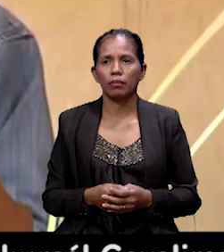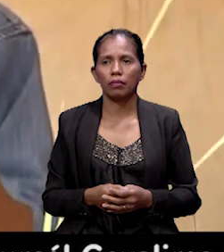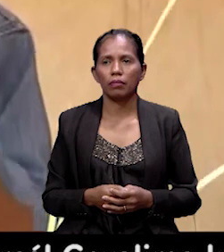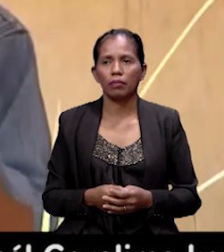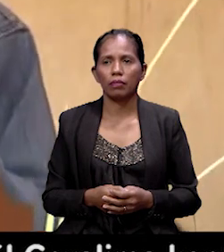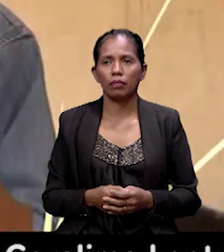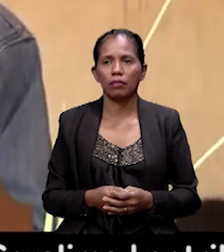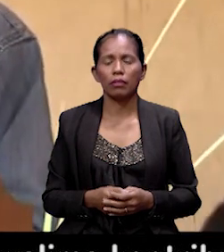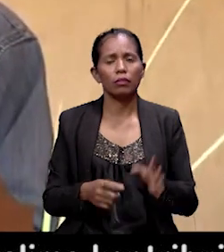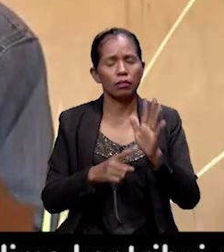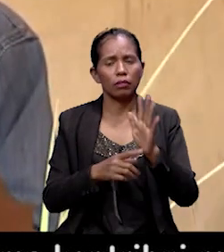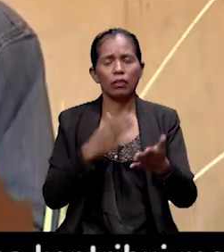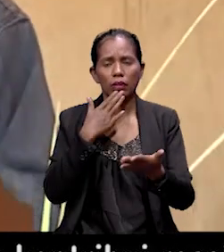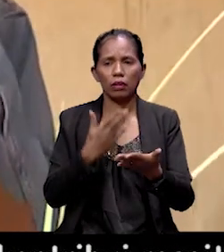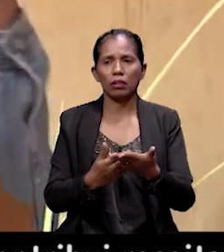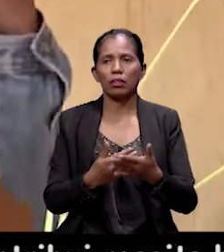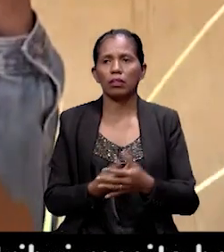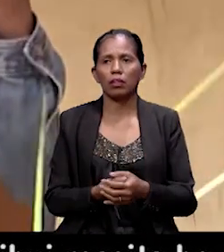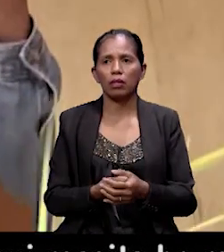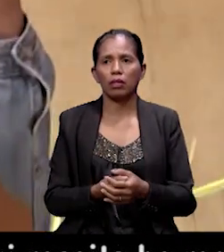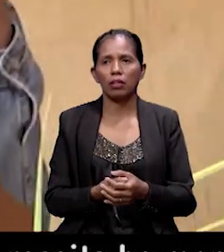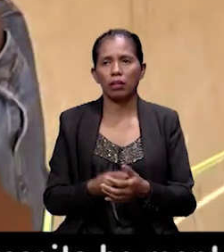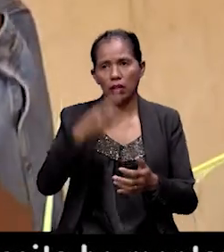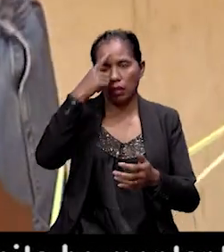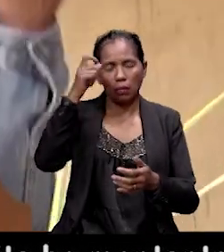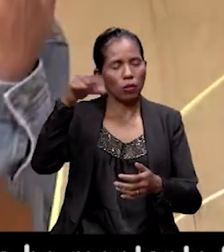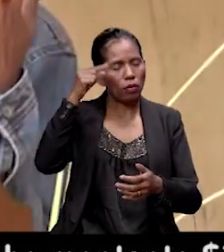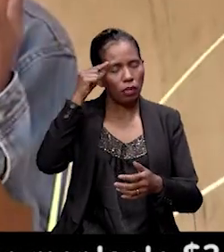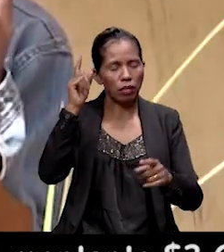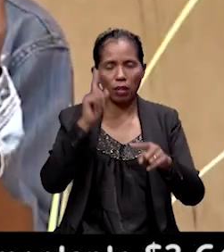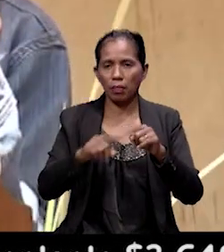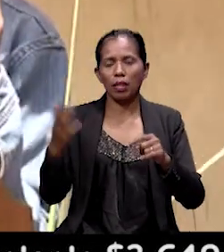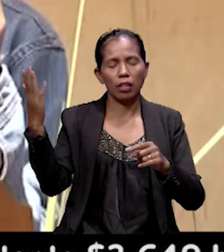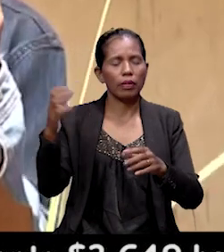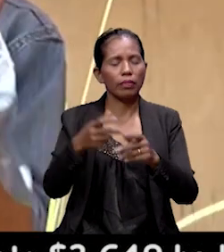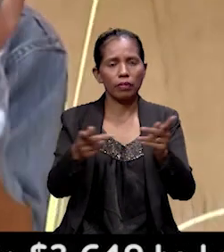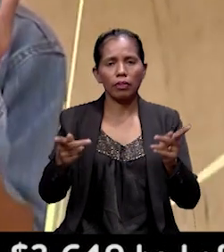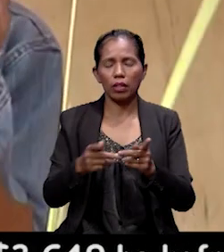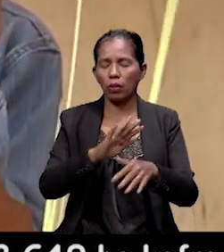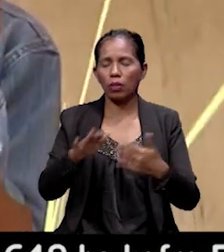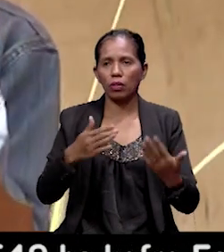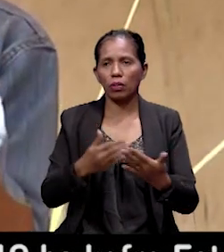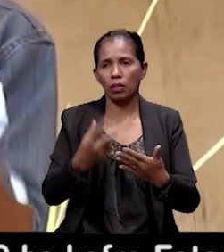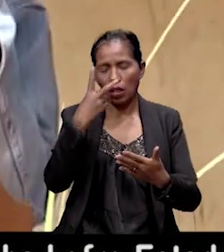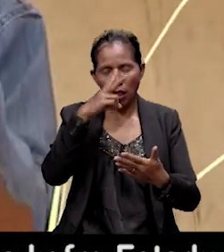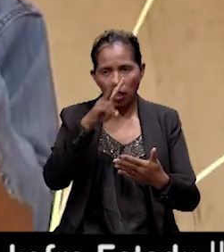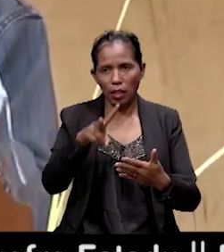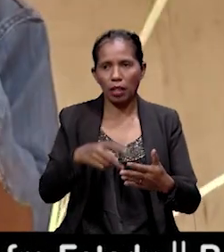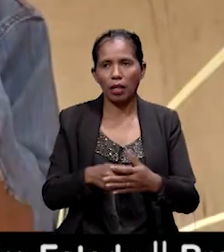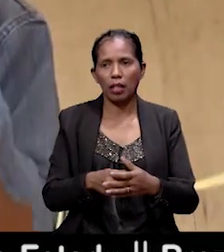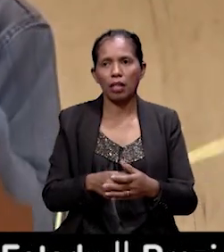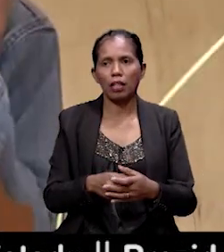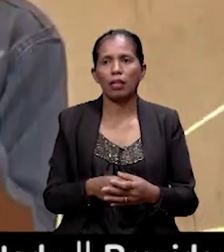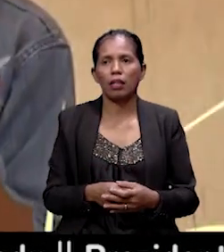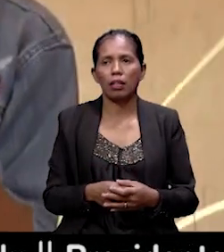nem dia nem importante também o governo la bela fatia o todo la bela harei para todo harei para malo mas dia